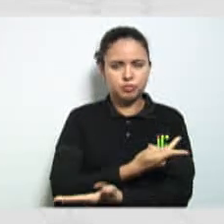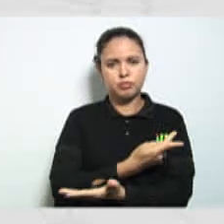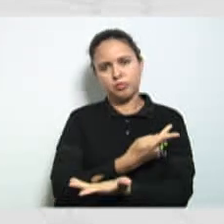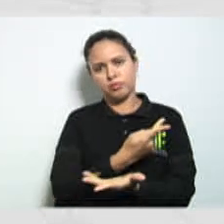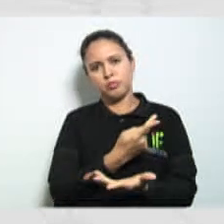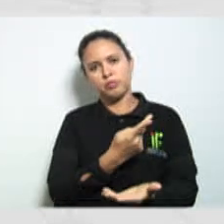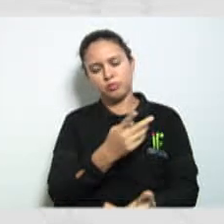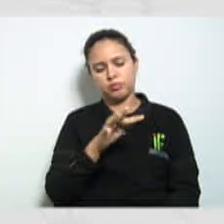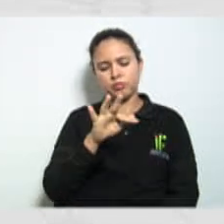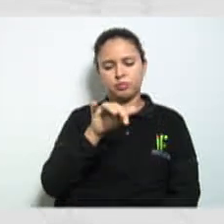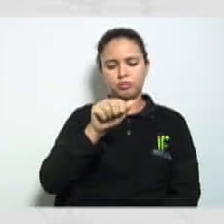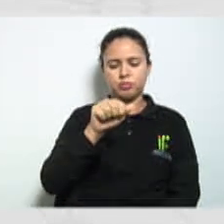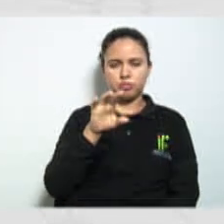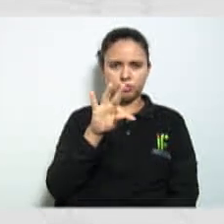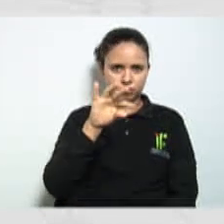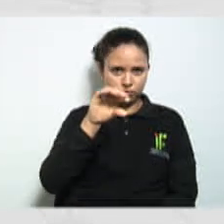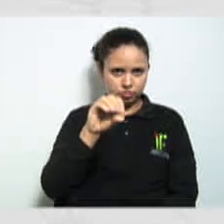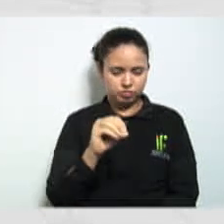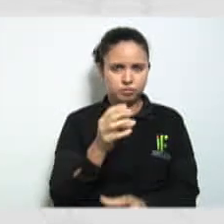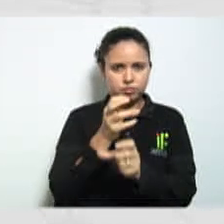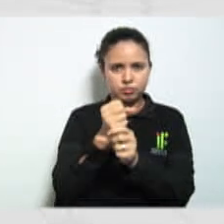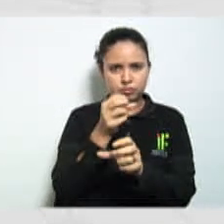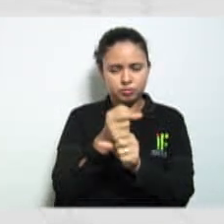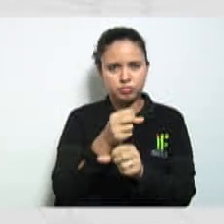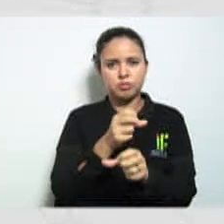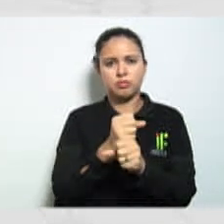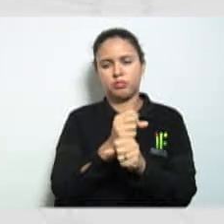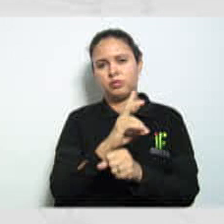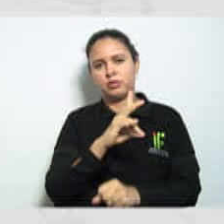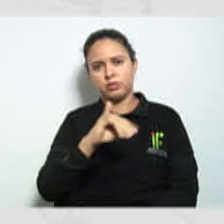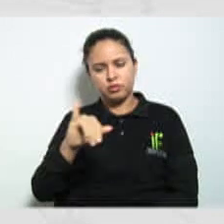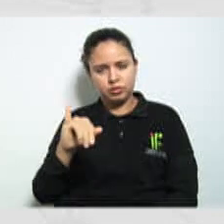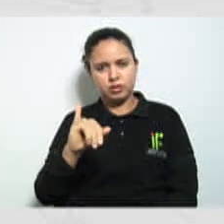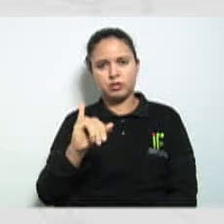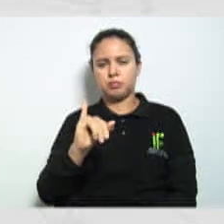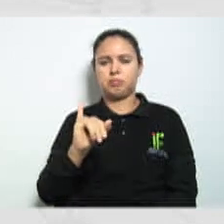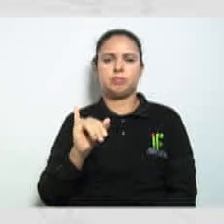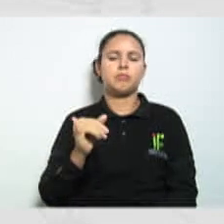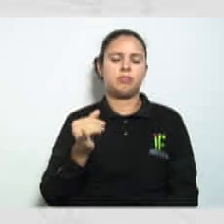contábil aqui, ó, ele vai ser mais complexo. Por quê?